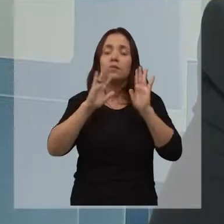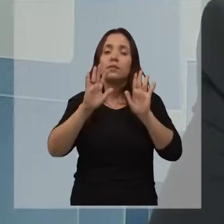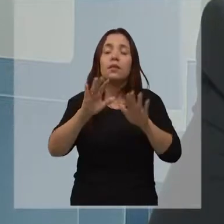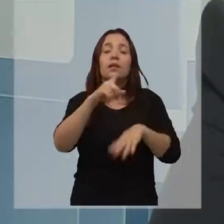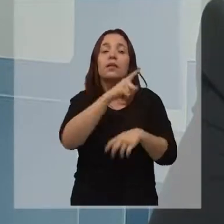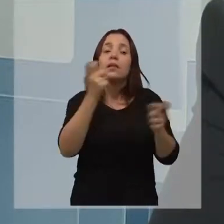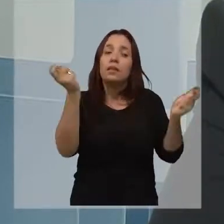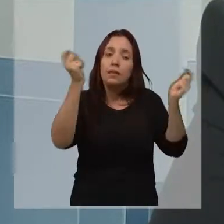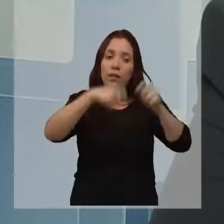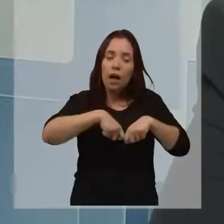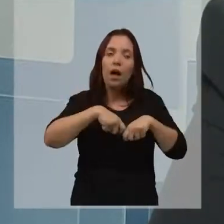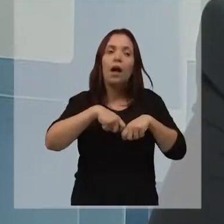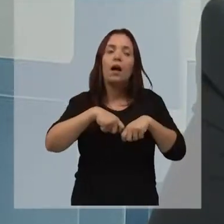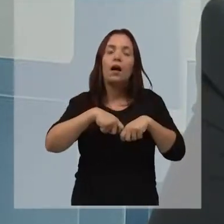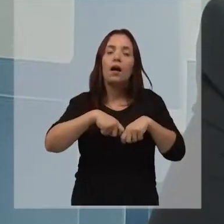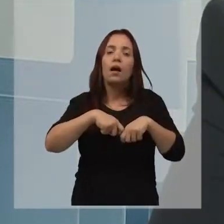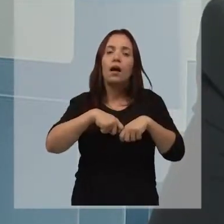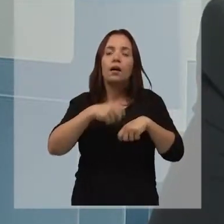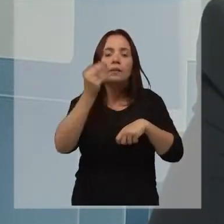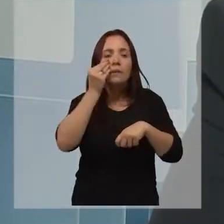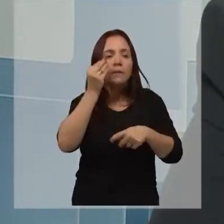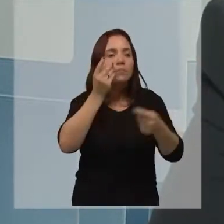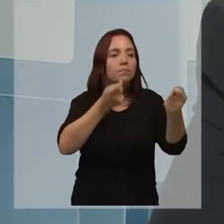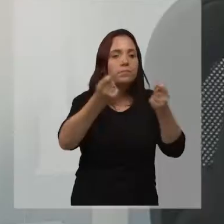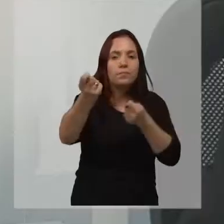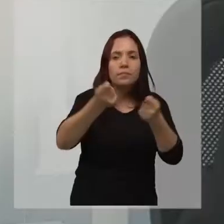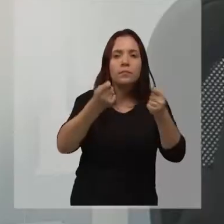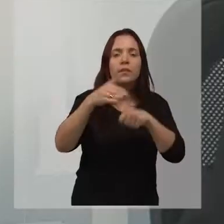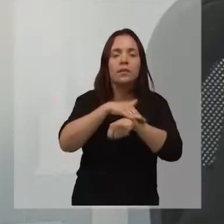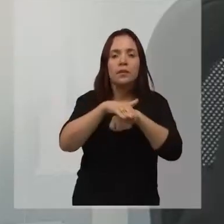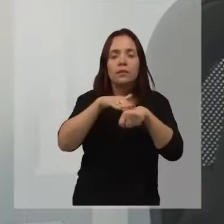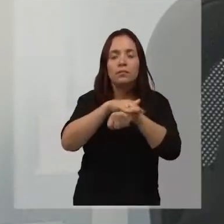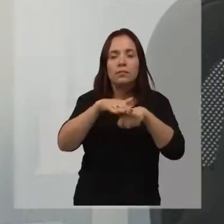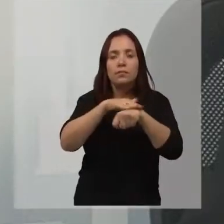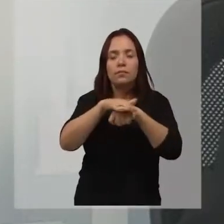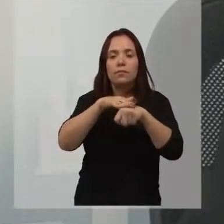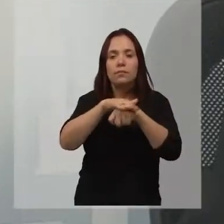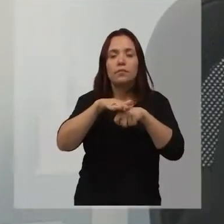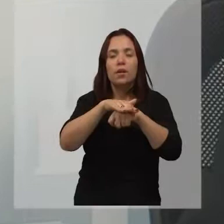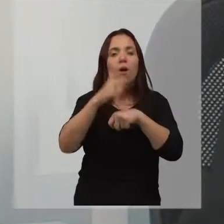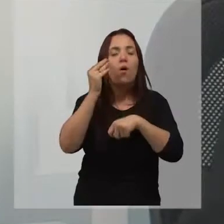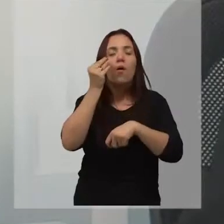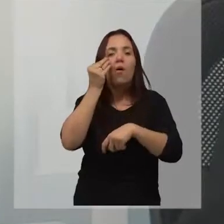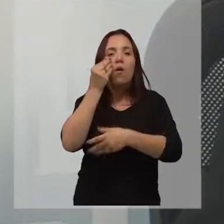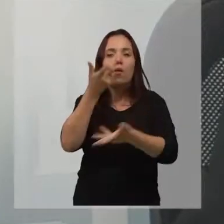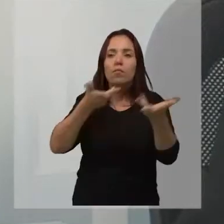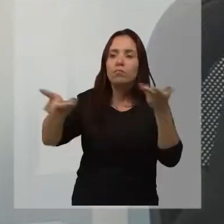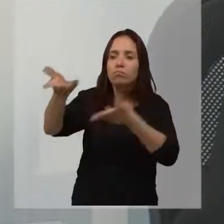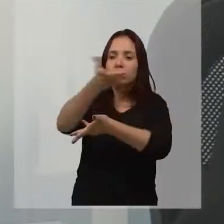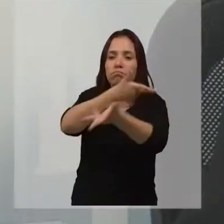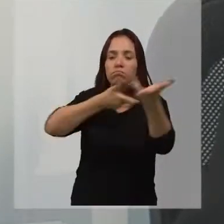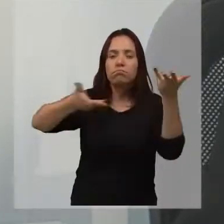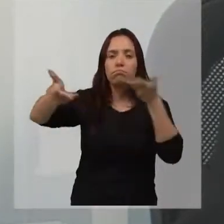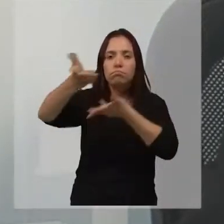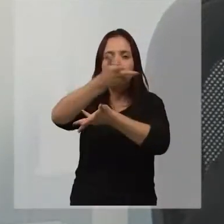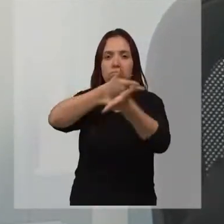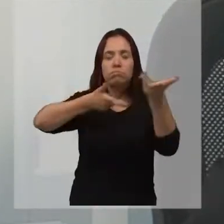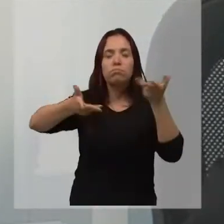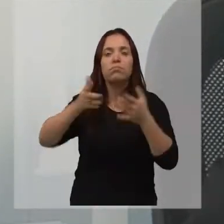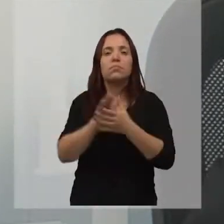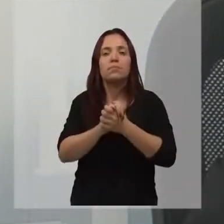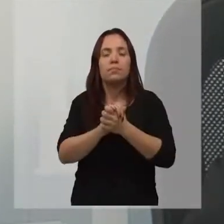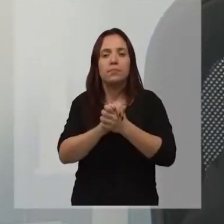capacidade de passar o mais... Ele tem a capacidade de fazer a articulação necessária para passar a reforma da Previdência.